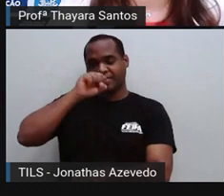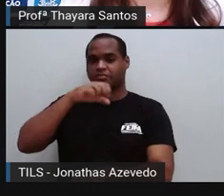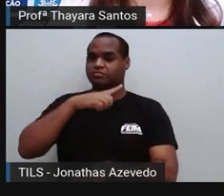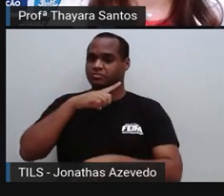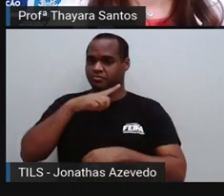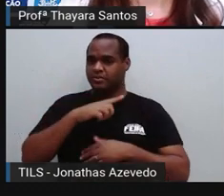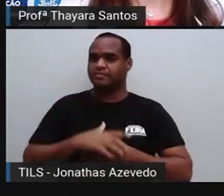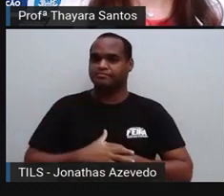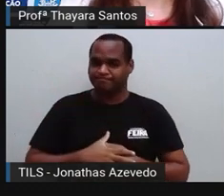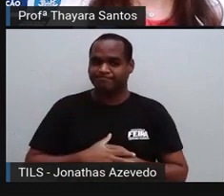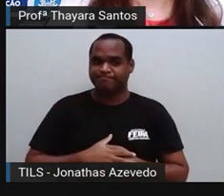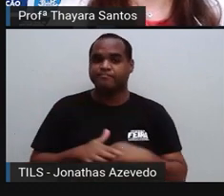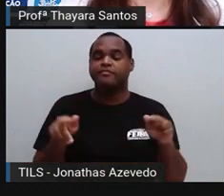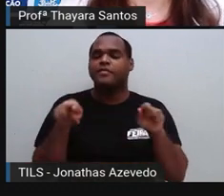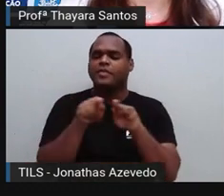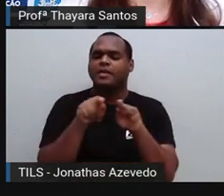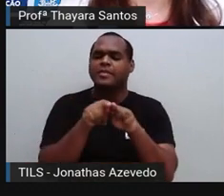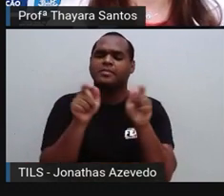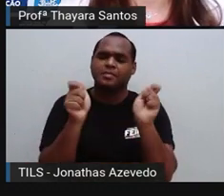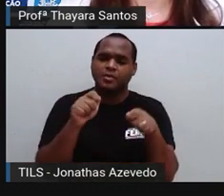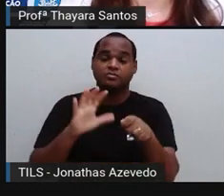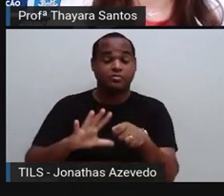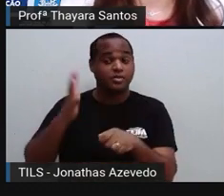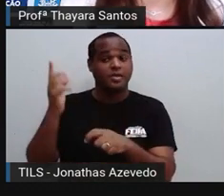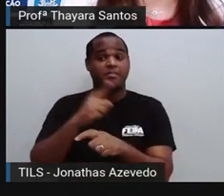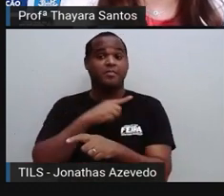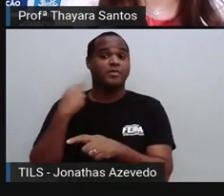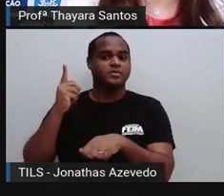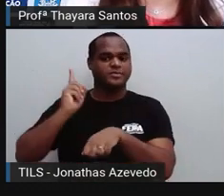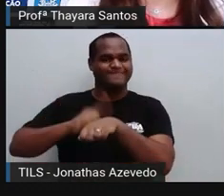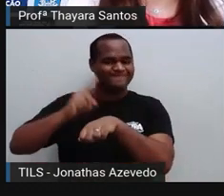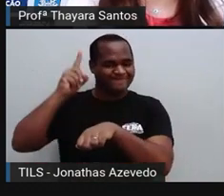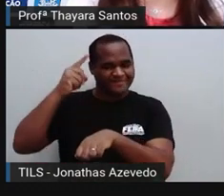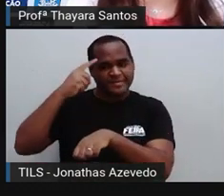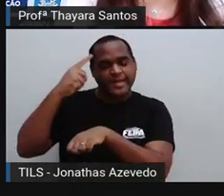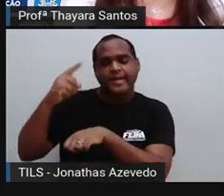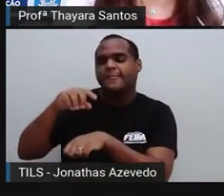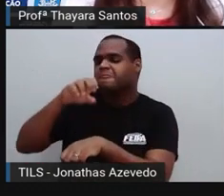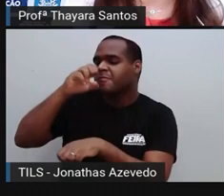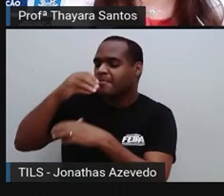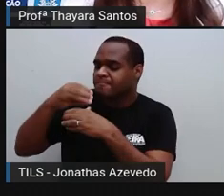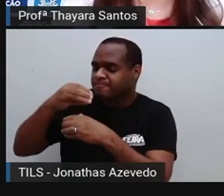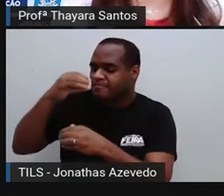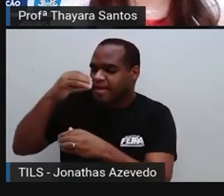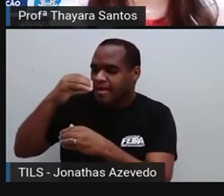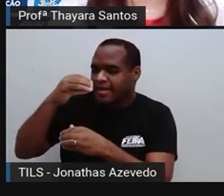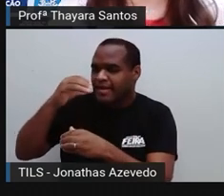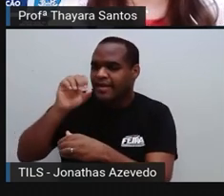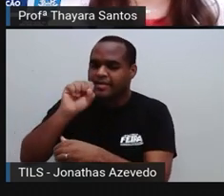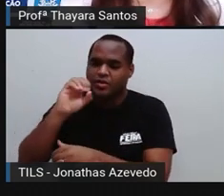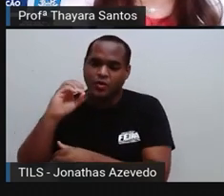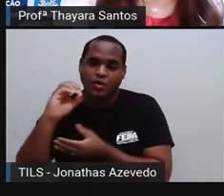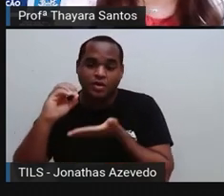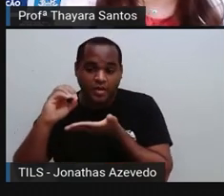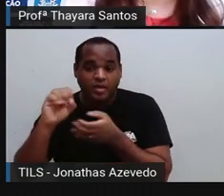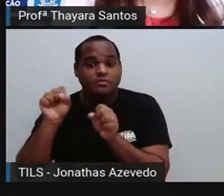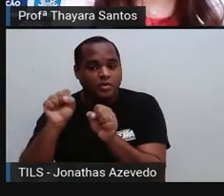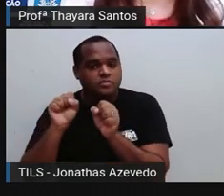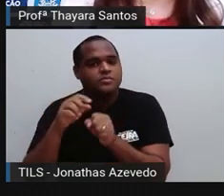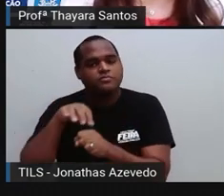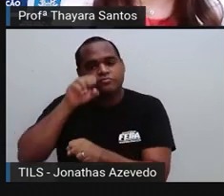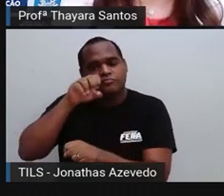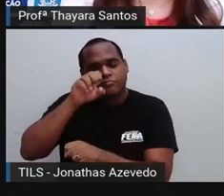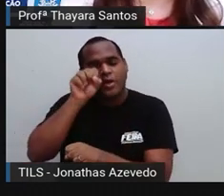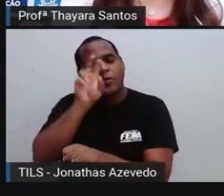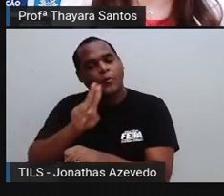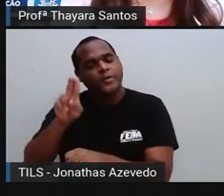substância. Também pode ocorrer a morte súbita por inalação de solventes, que é um fenômeno geralmente associado ao uso de inalantes,